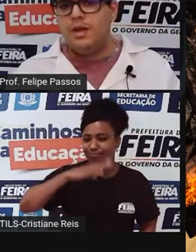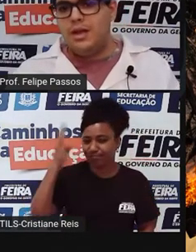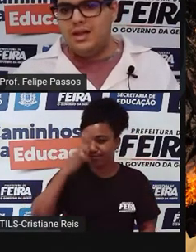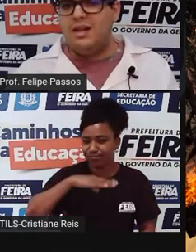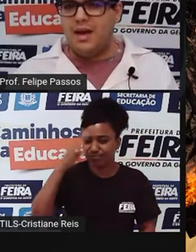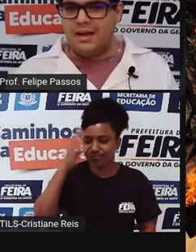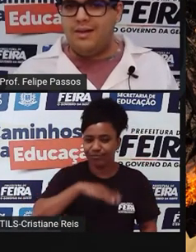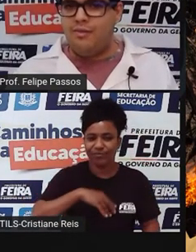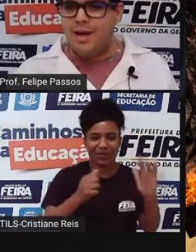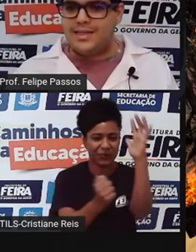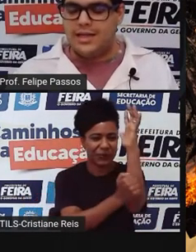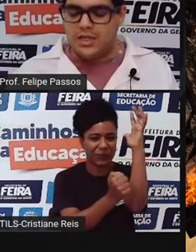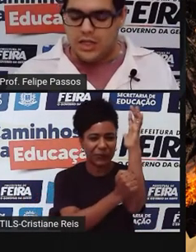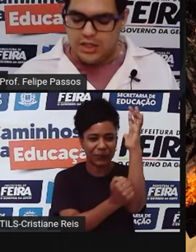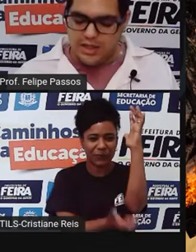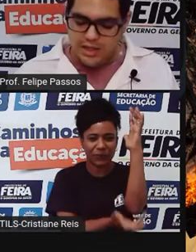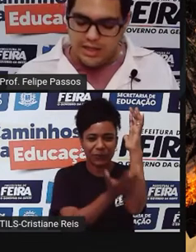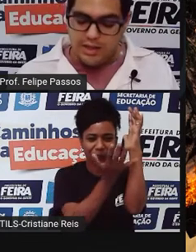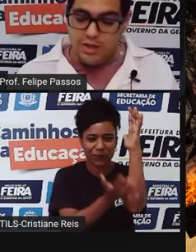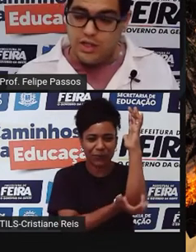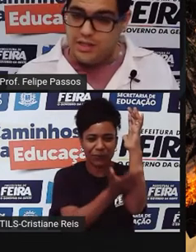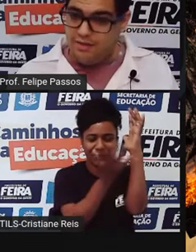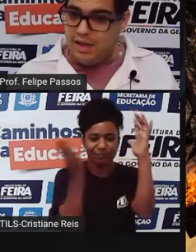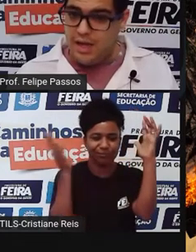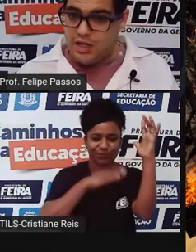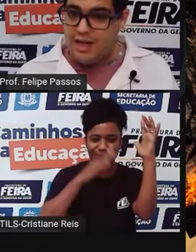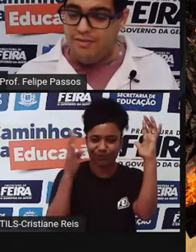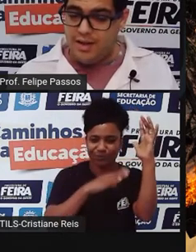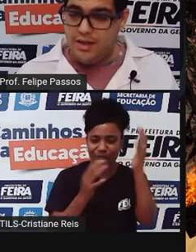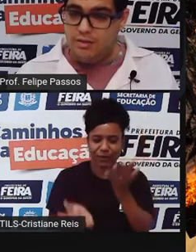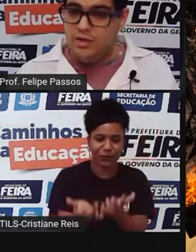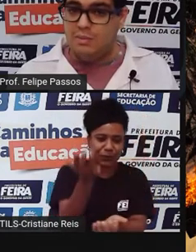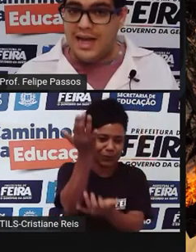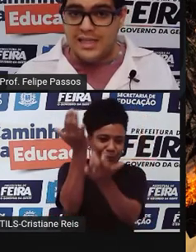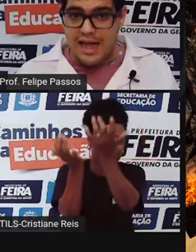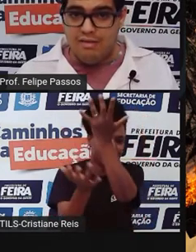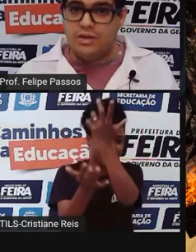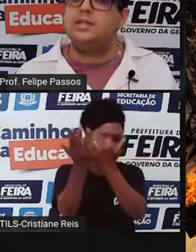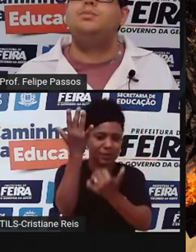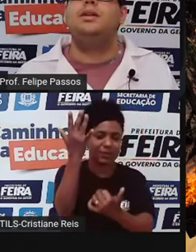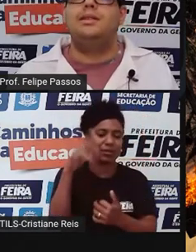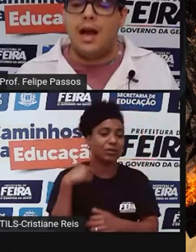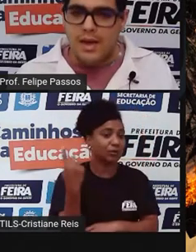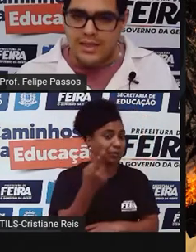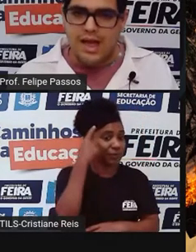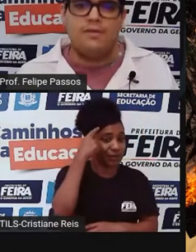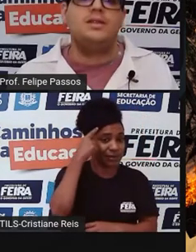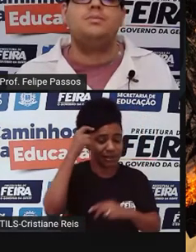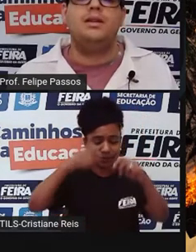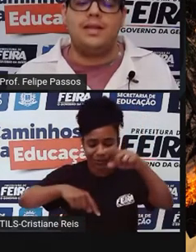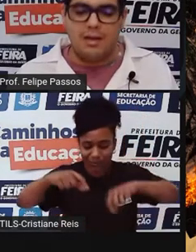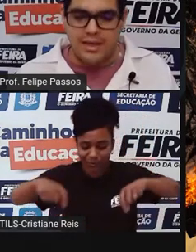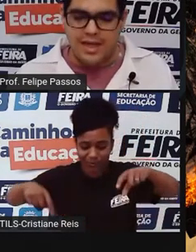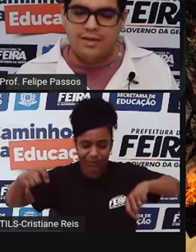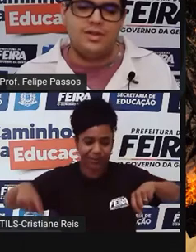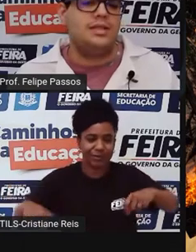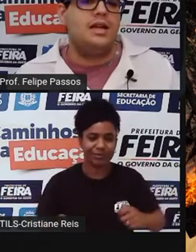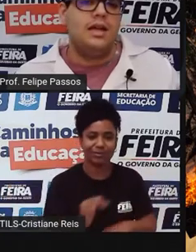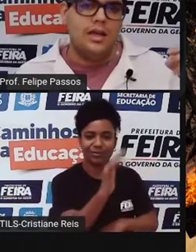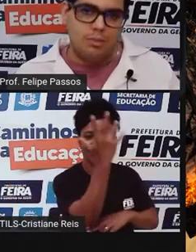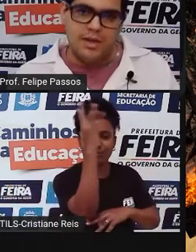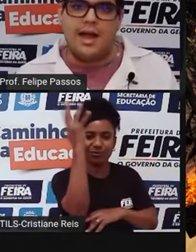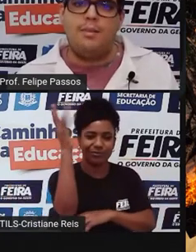fogo, libera aquela fumaça, né, gente? Então, a gente deveria estar falando de mais árvores, plantar mais árvores, plantar mais